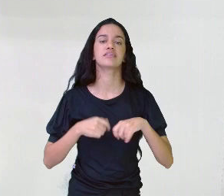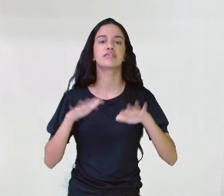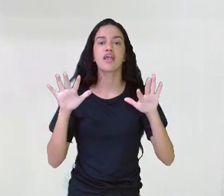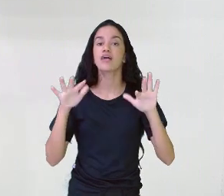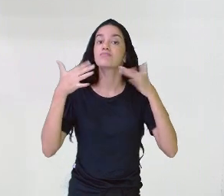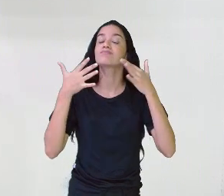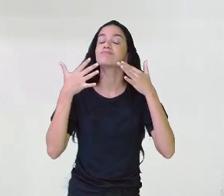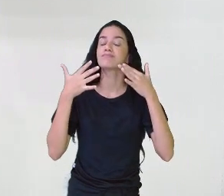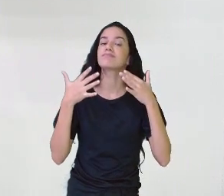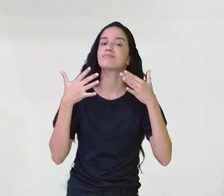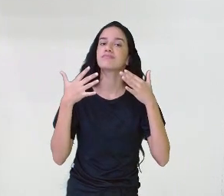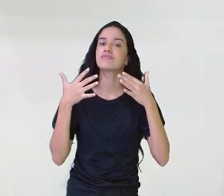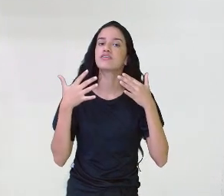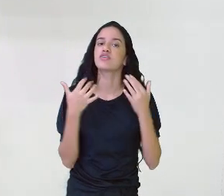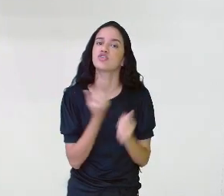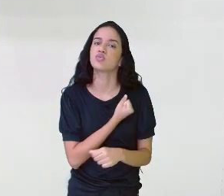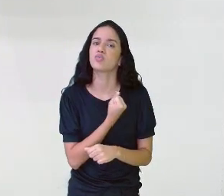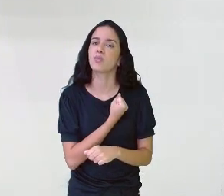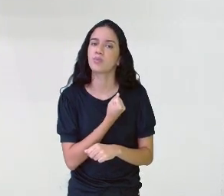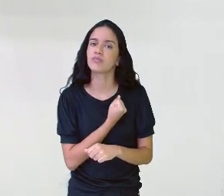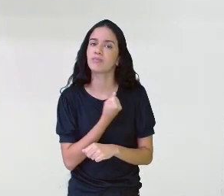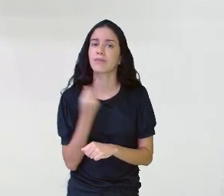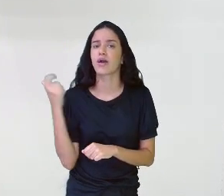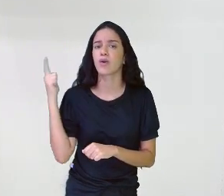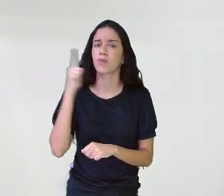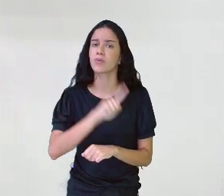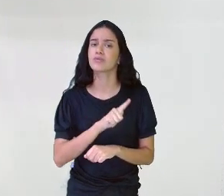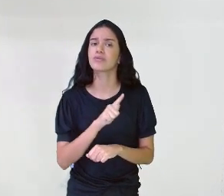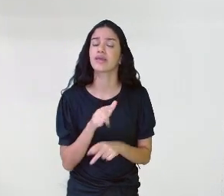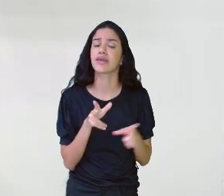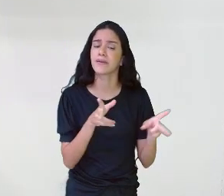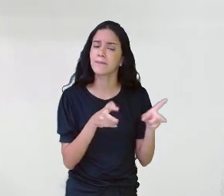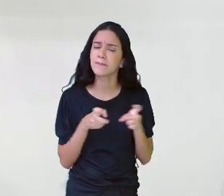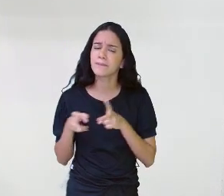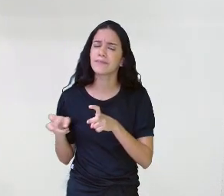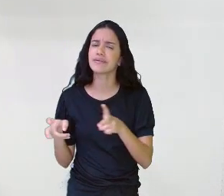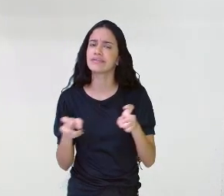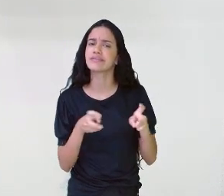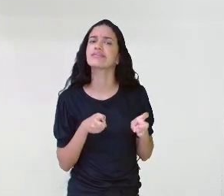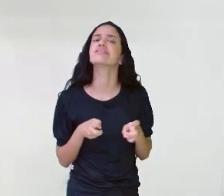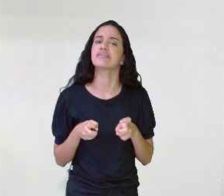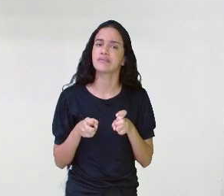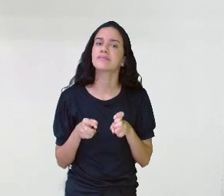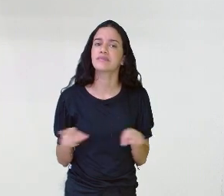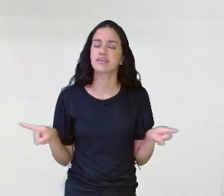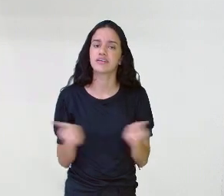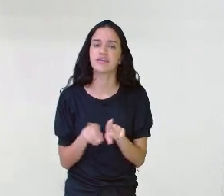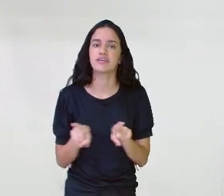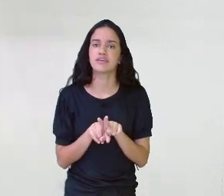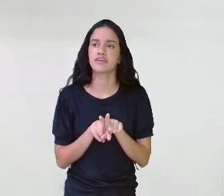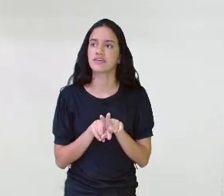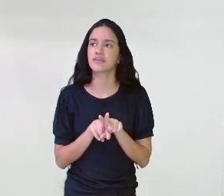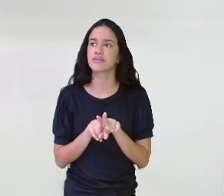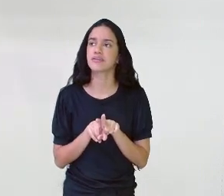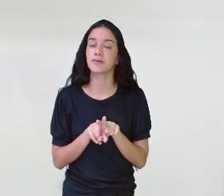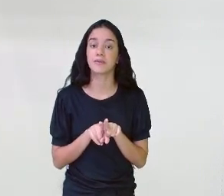atento ao sistema de numeração para conseguir e perceber a grandiosidade, né, inclusive dessa